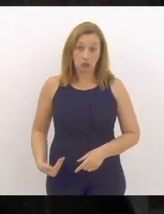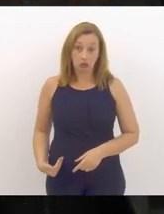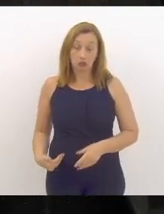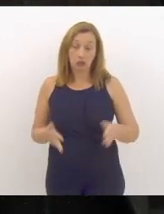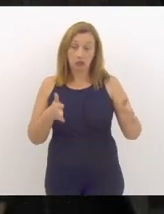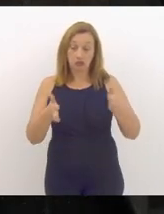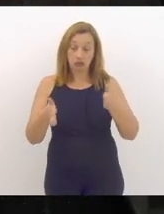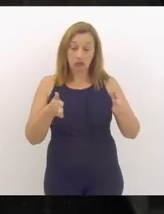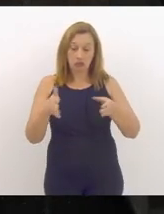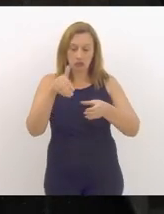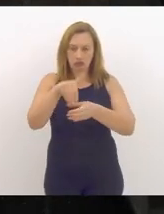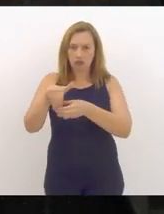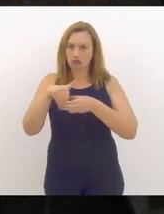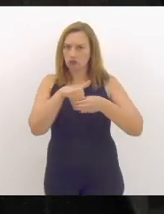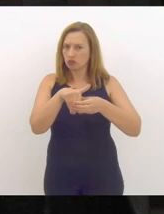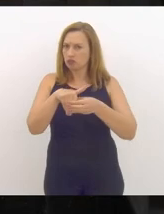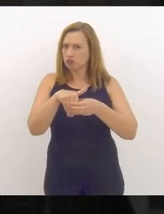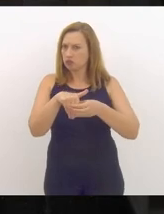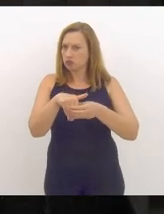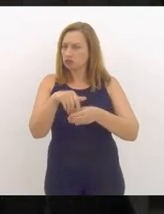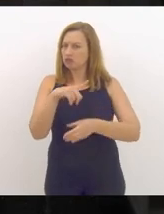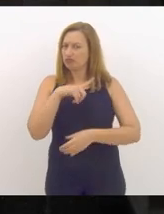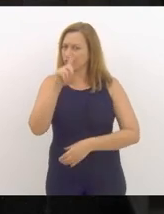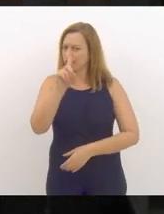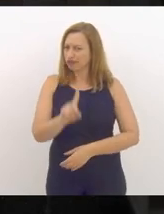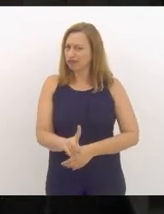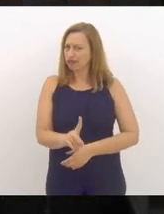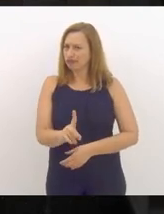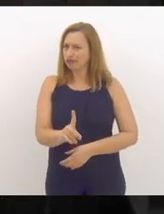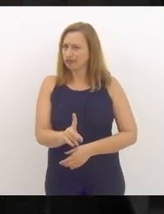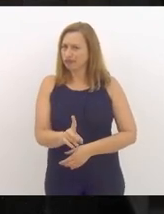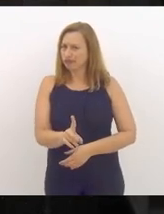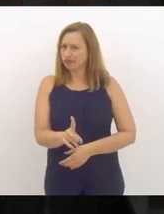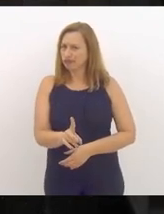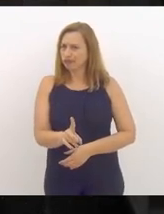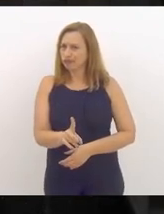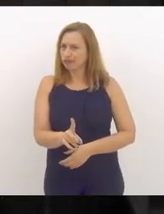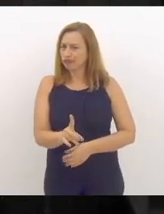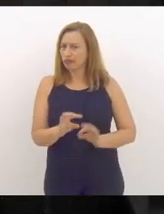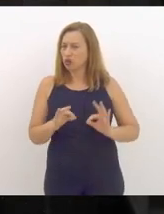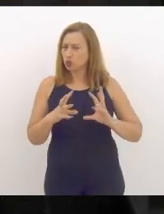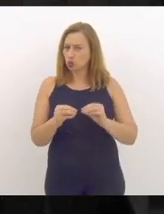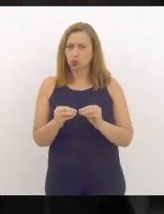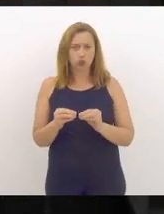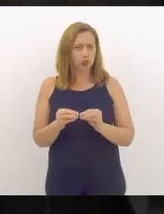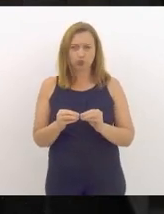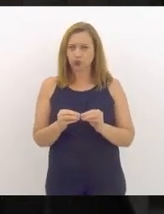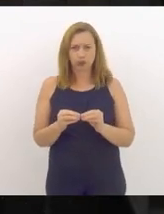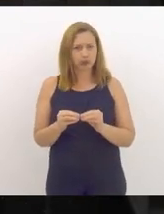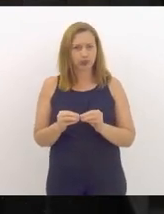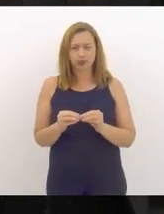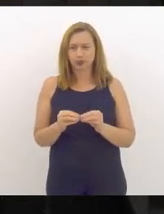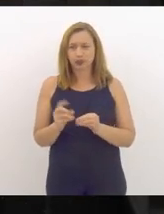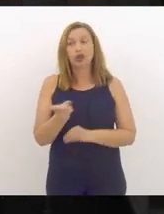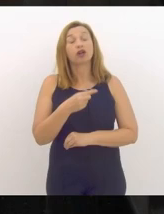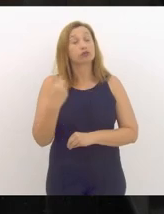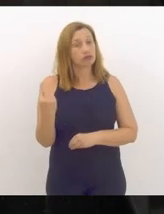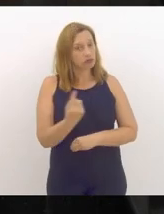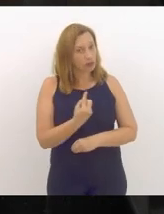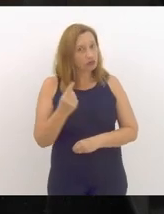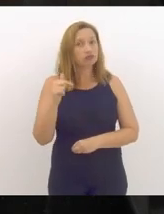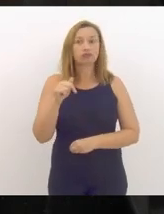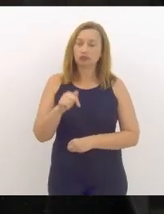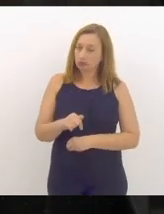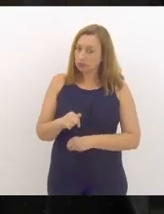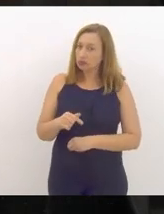período eleitoral, se tem direito a tudo. E nós estamos aqui,